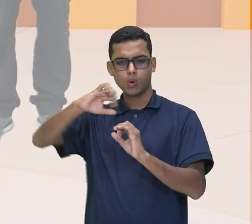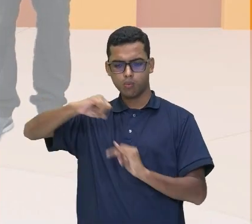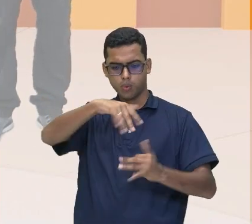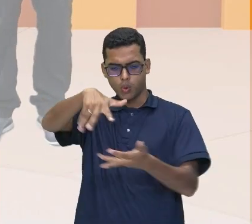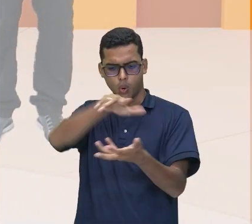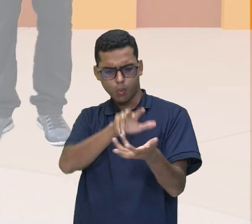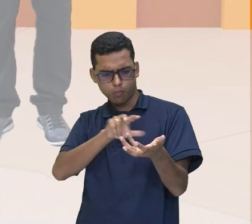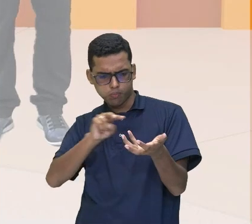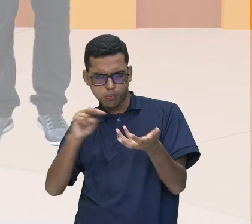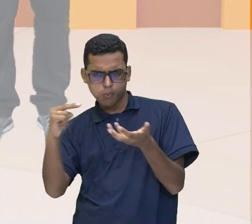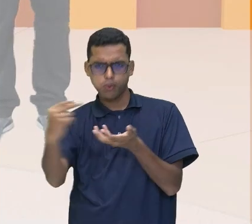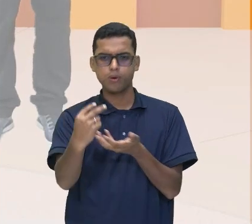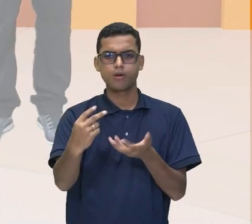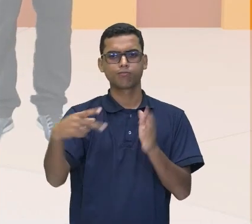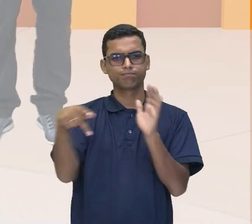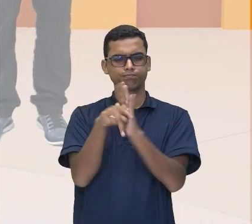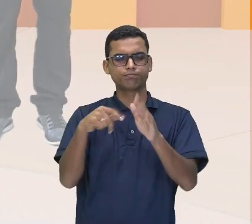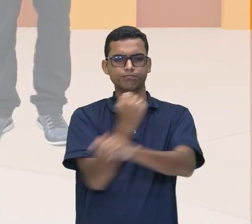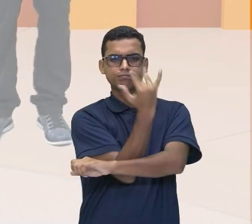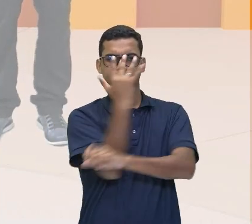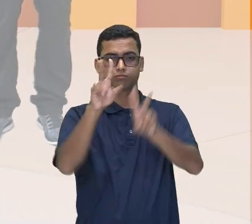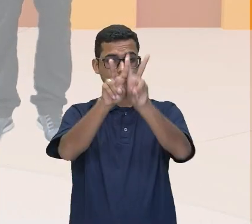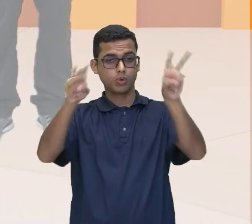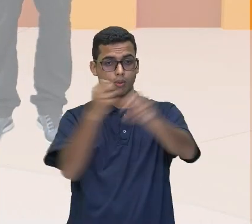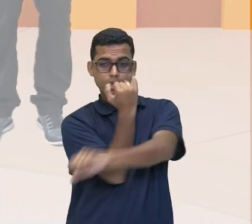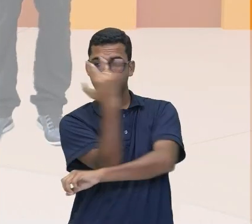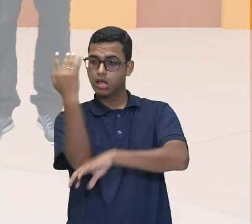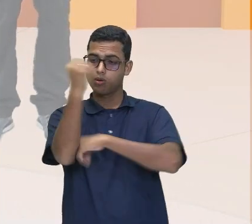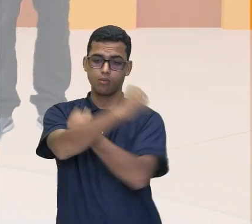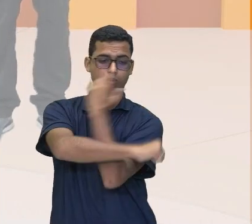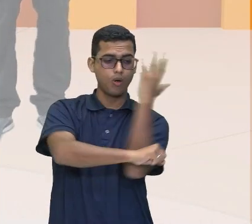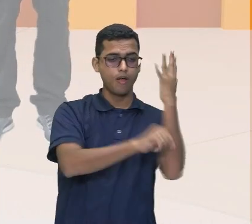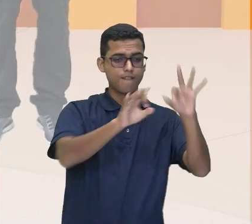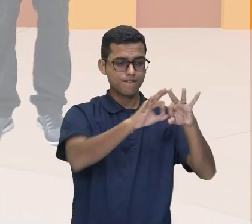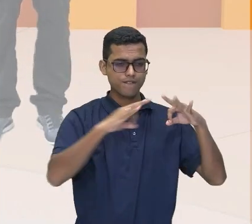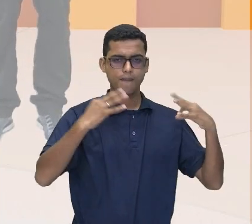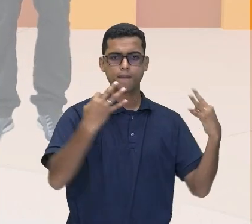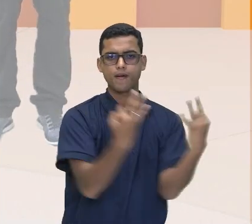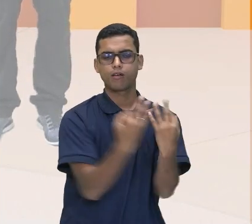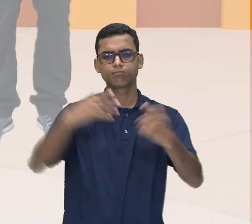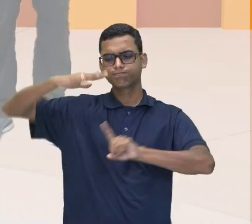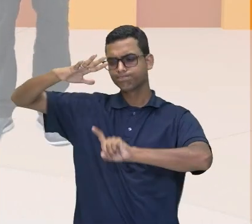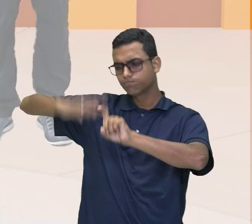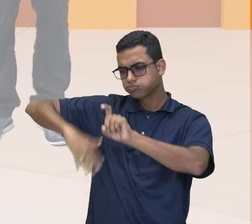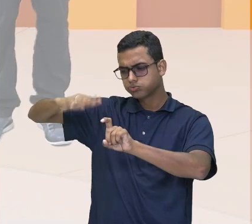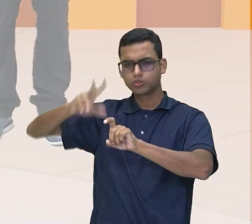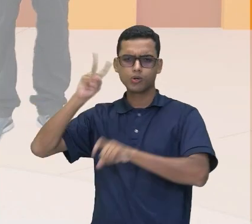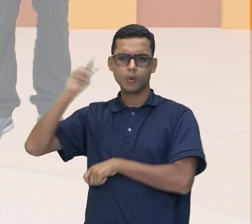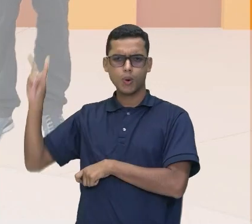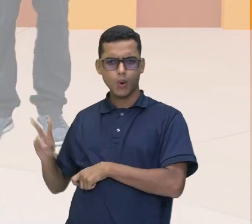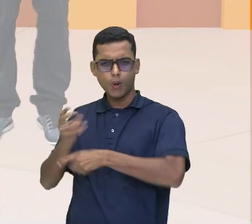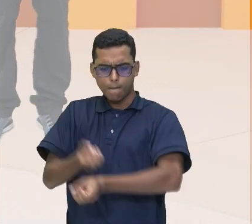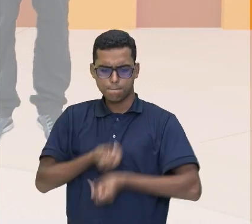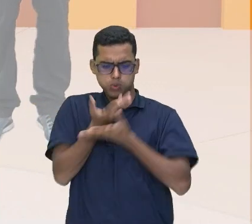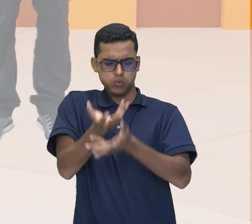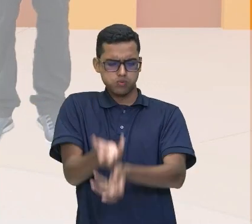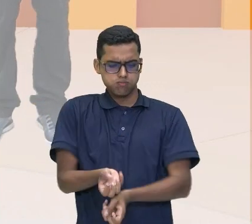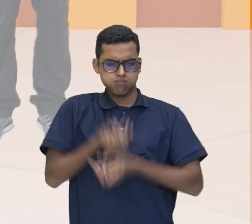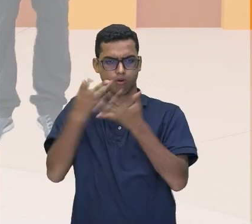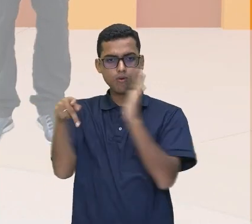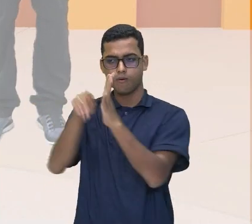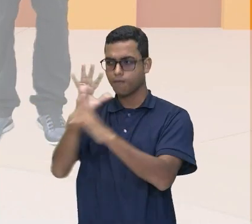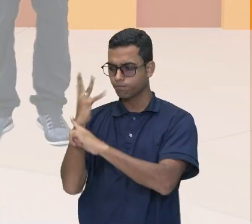natureza, da sua relação com a família, né? Os seus mitos também são retratados nessa arte.